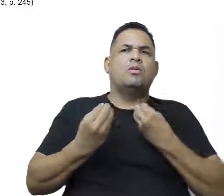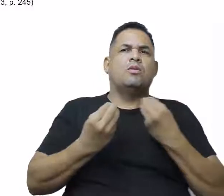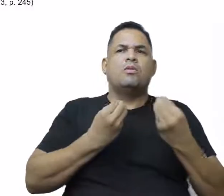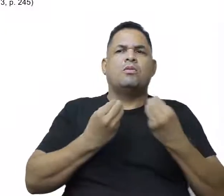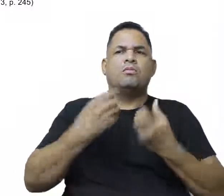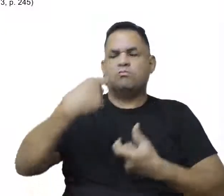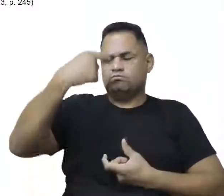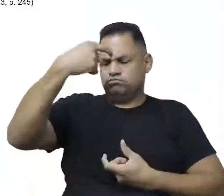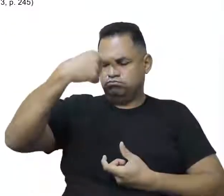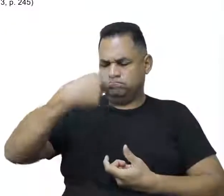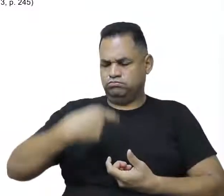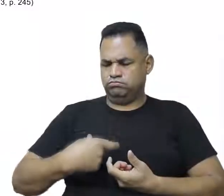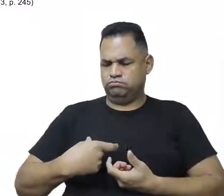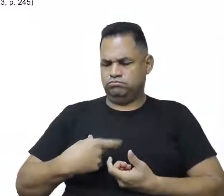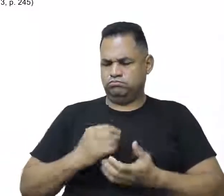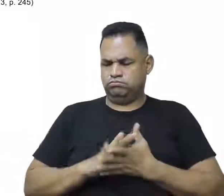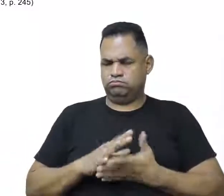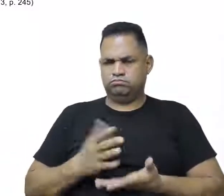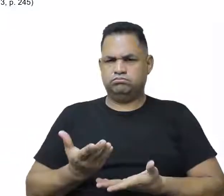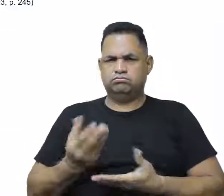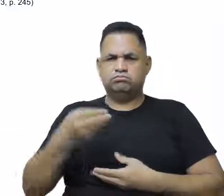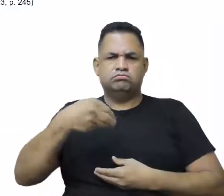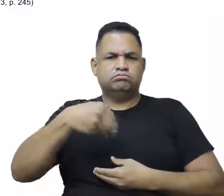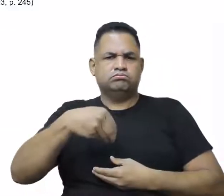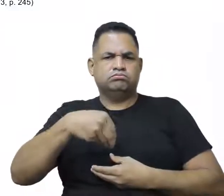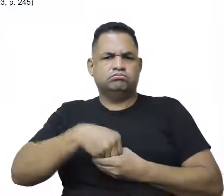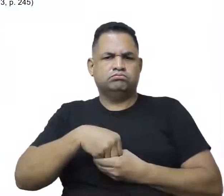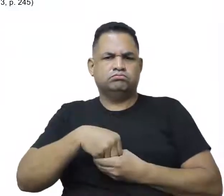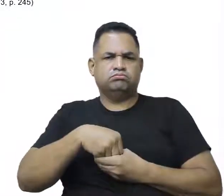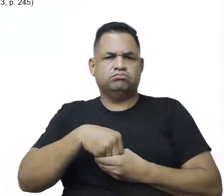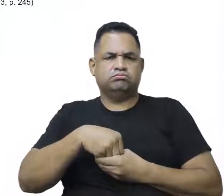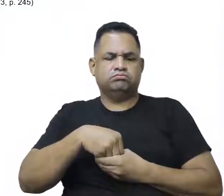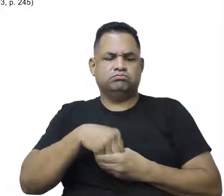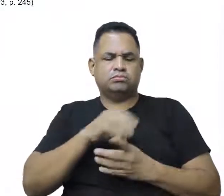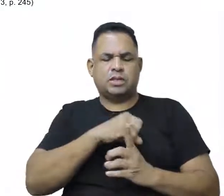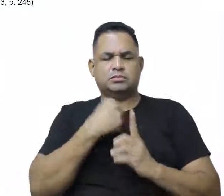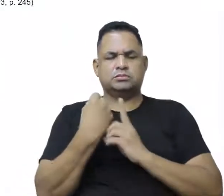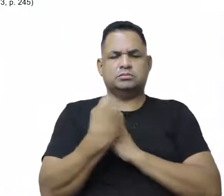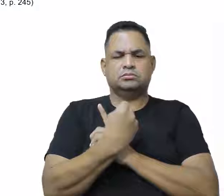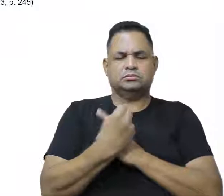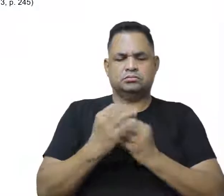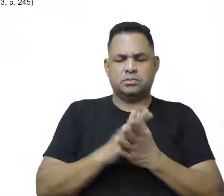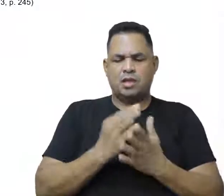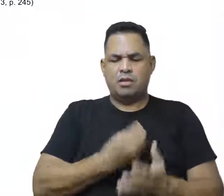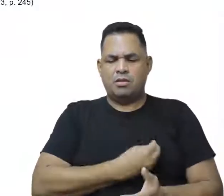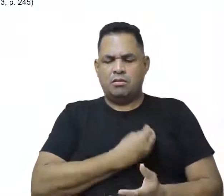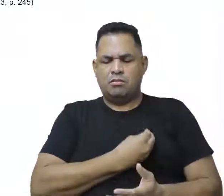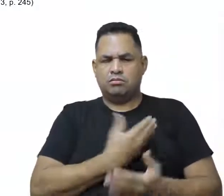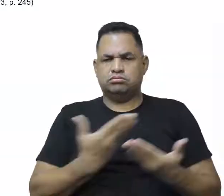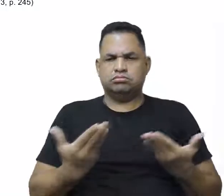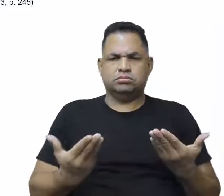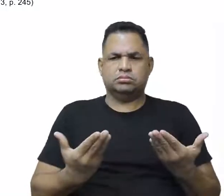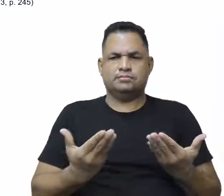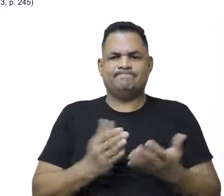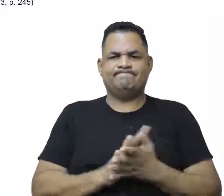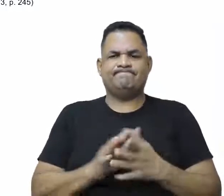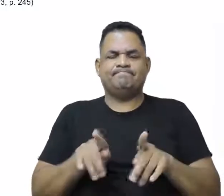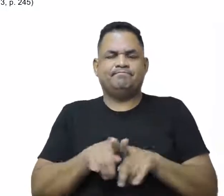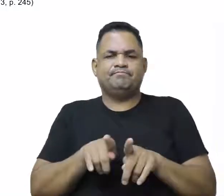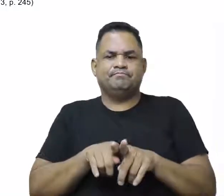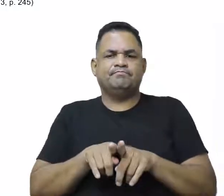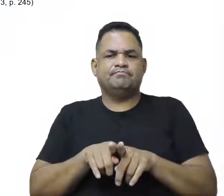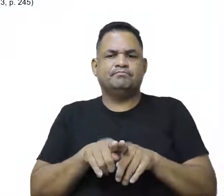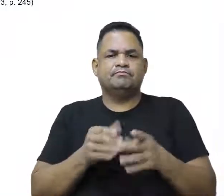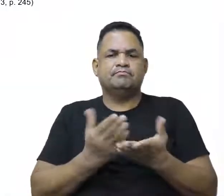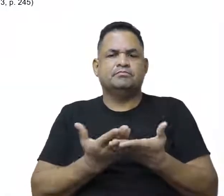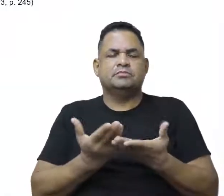se comporta dentro da sociedade, isso também vai